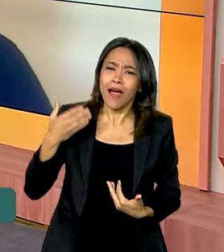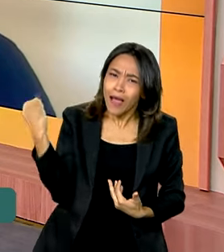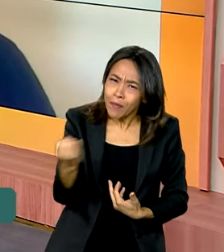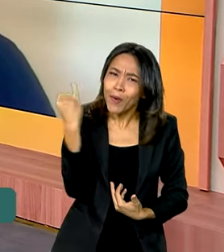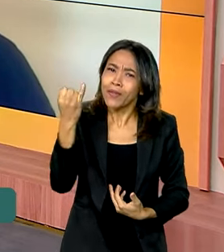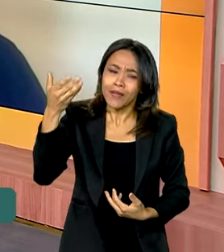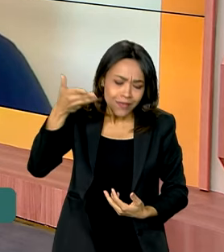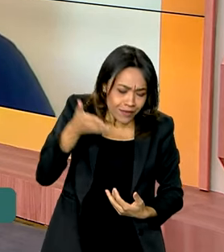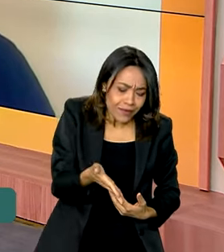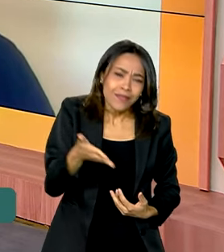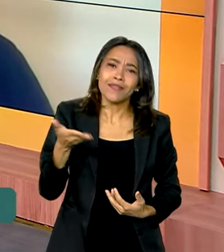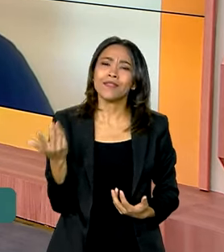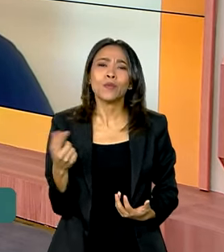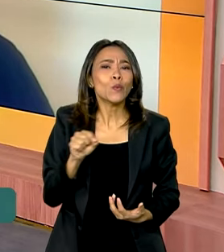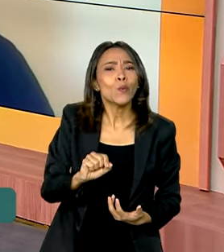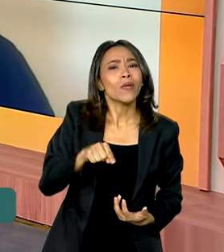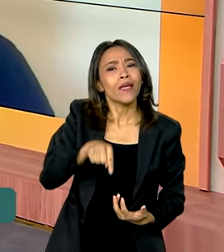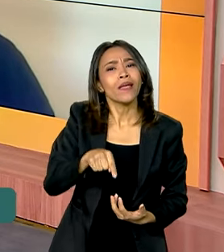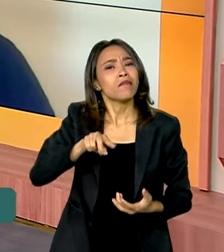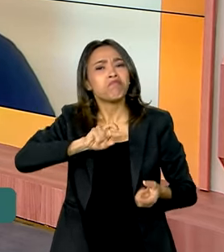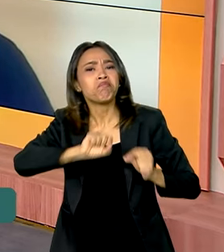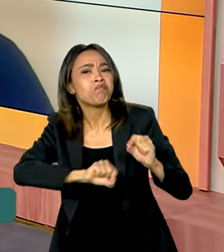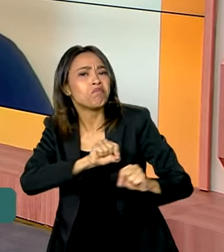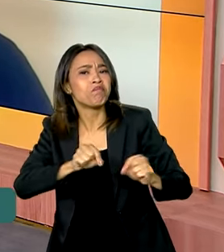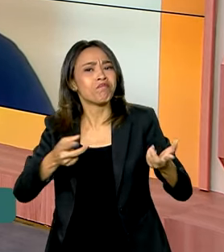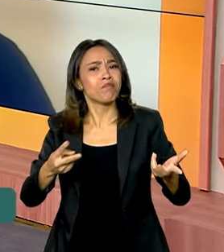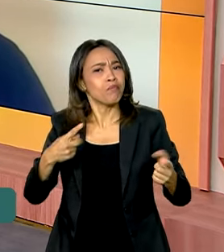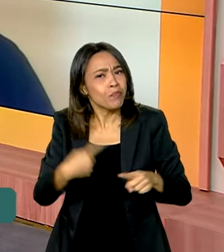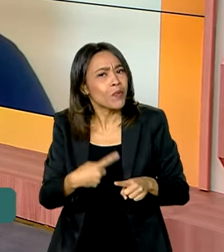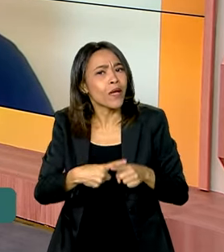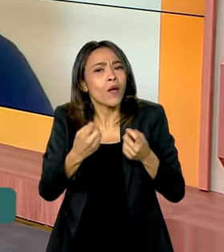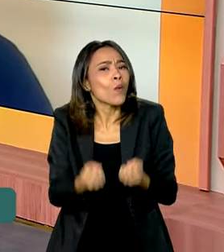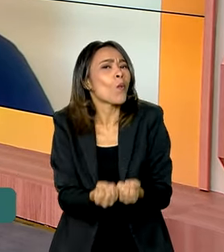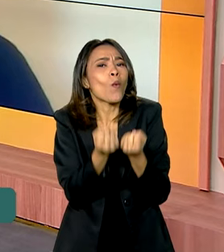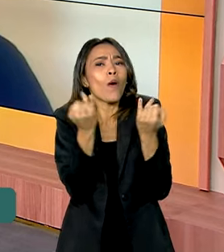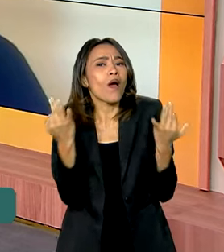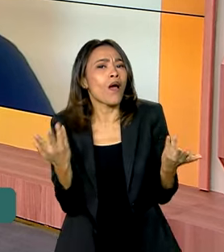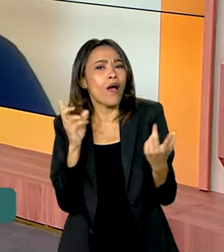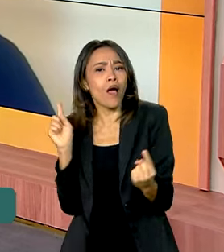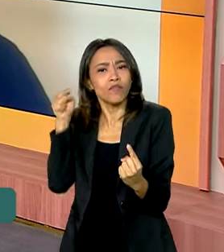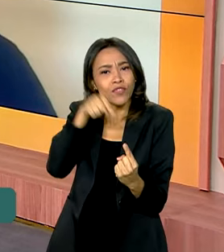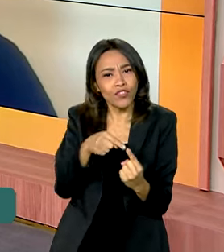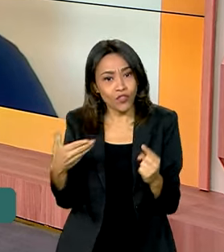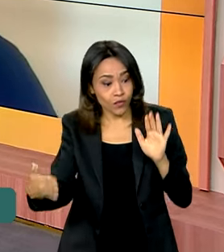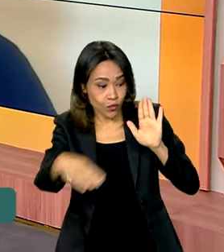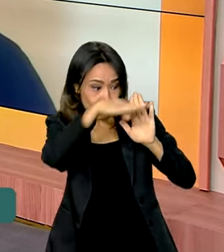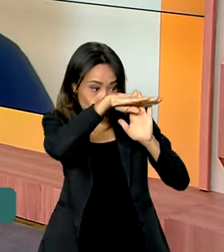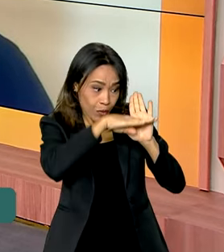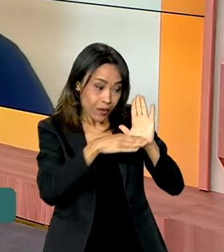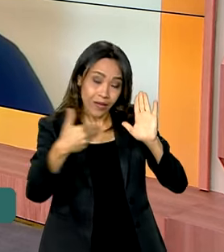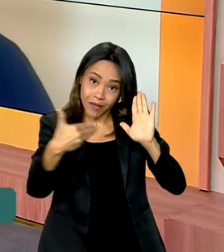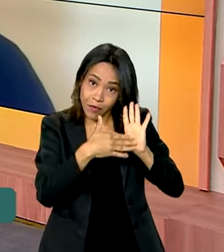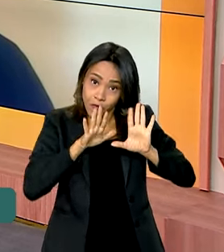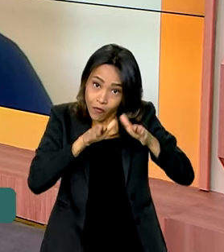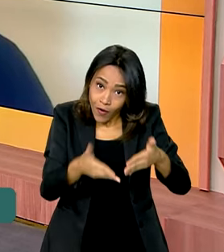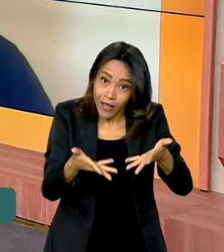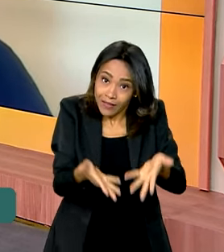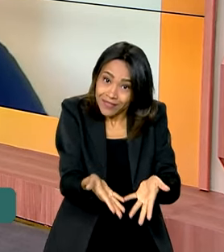dos manguezais, em que eles consistem e como são, quais são os objetivos desse programa PRO-Manguezal.